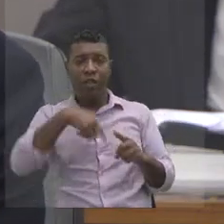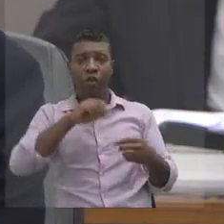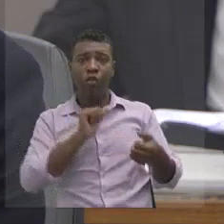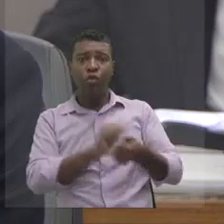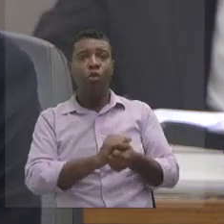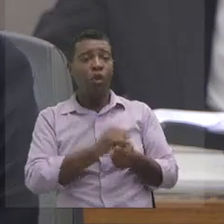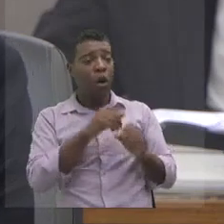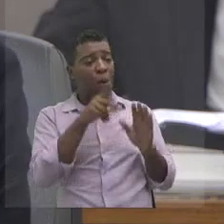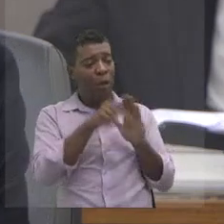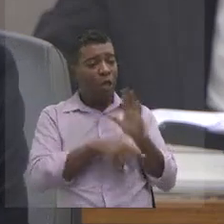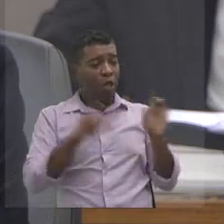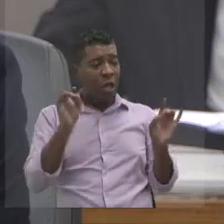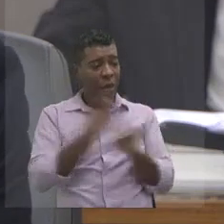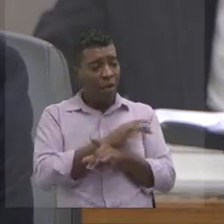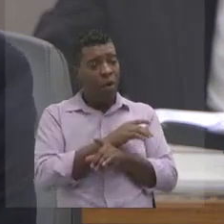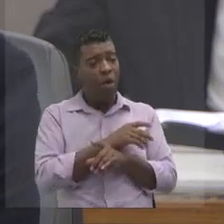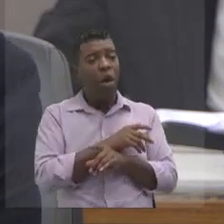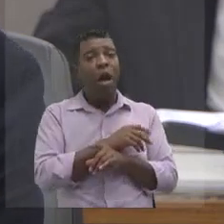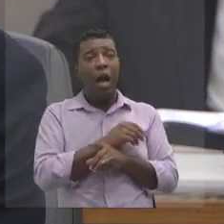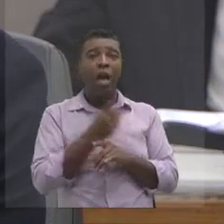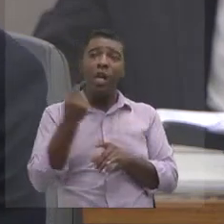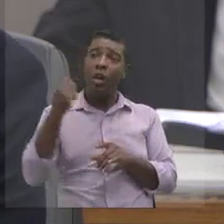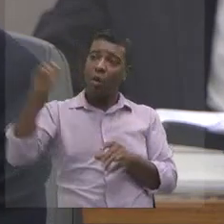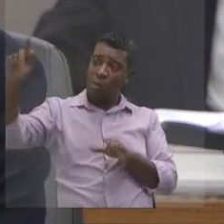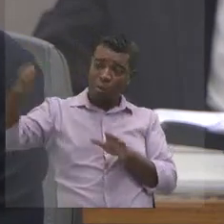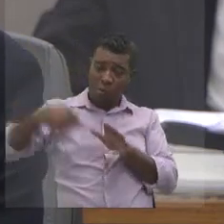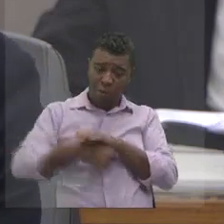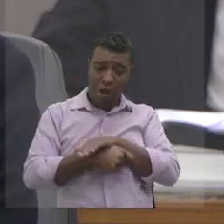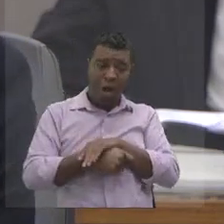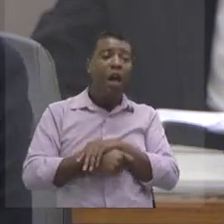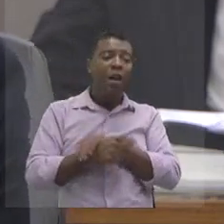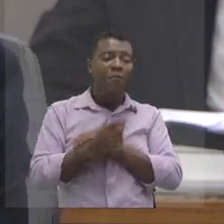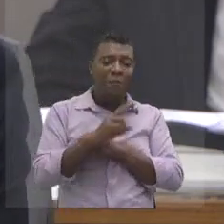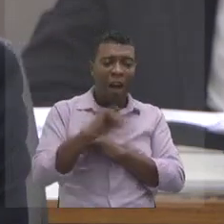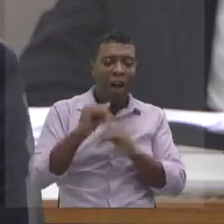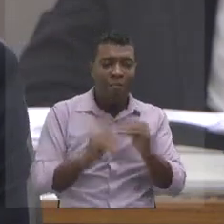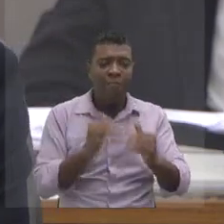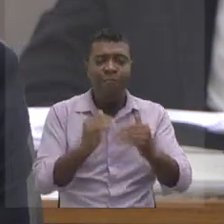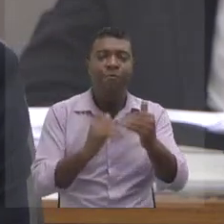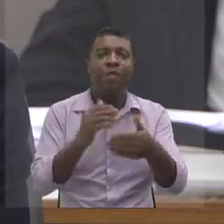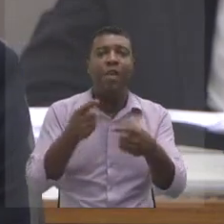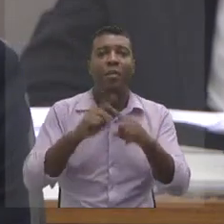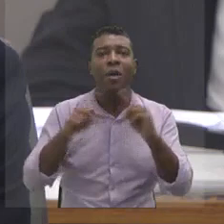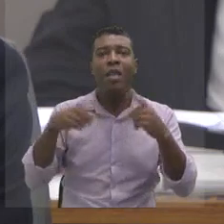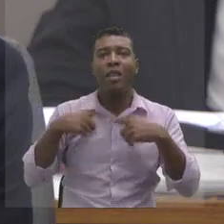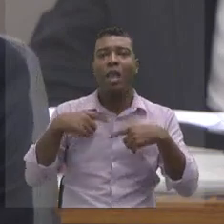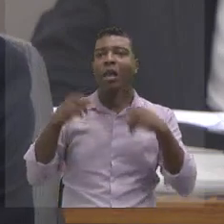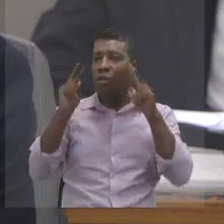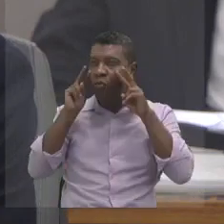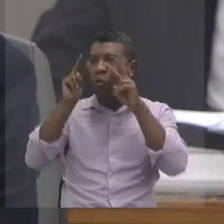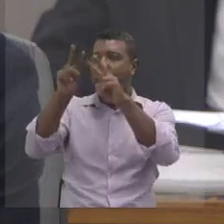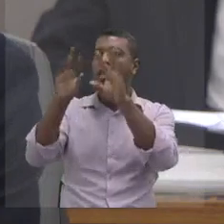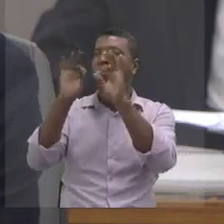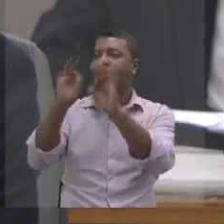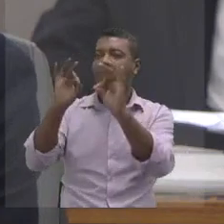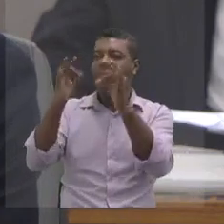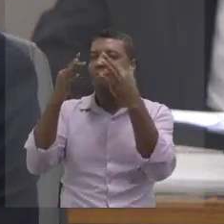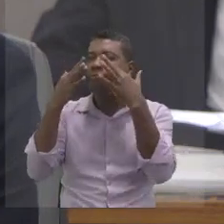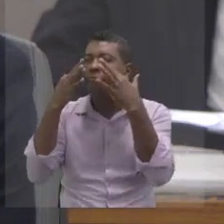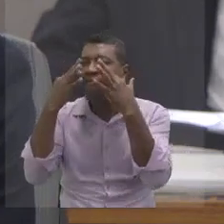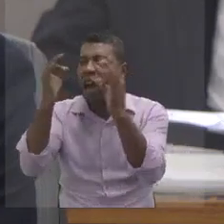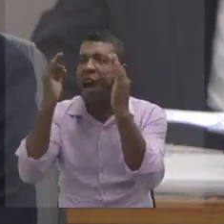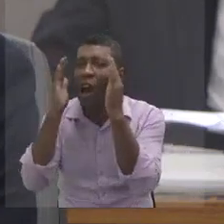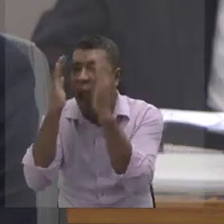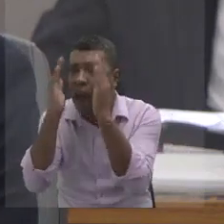assim que tiver recurso que a gente tiver avançar mas tem o nosso compromisso nosso olhar atento para essa região do nosso Estado também tão relevante e a gente sabe que a infraestrutura também